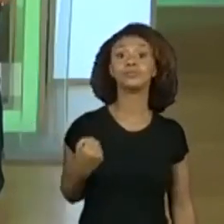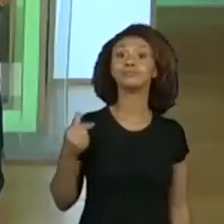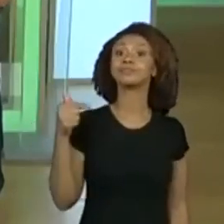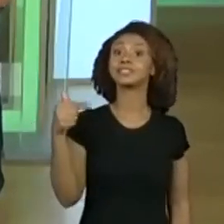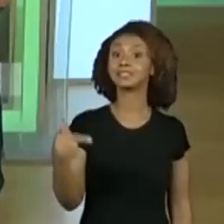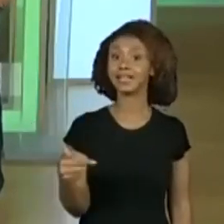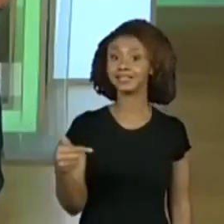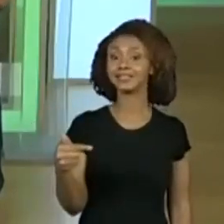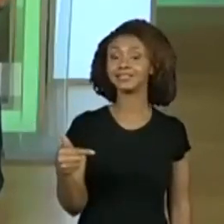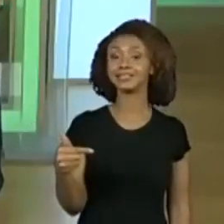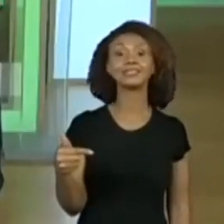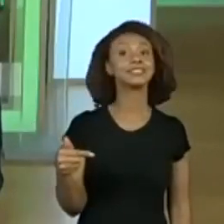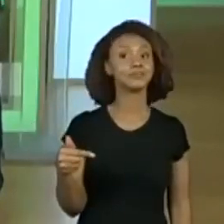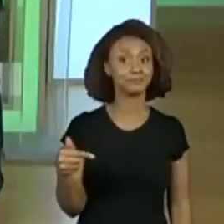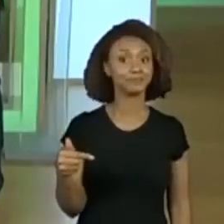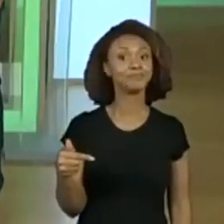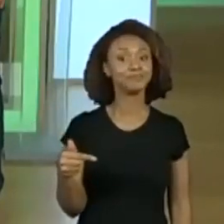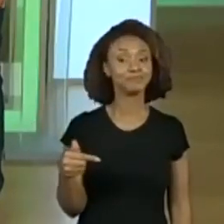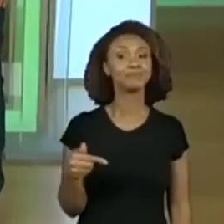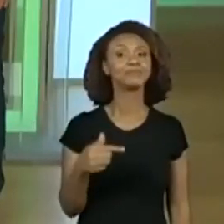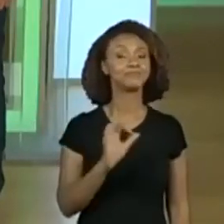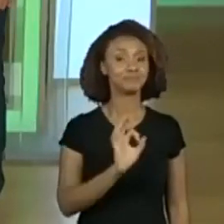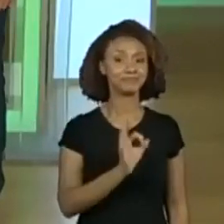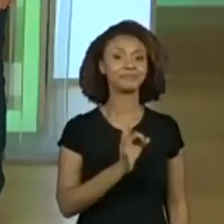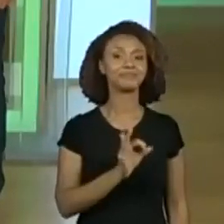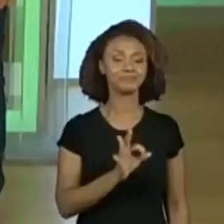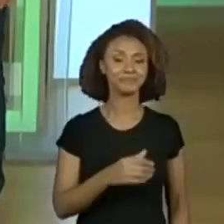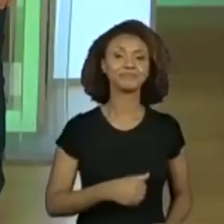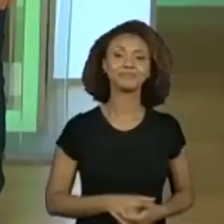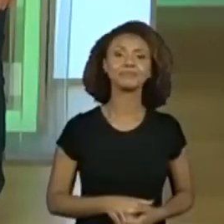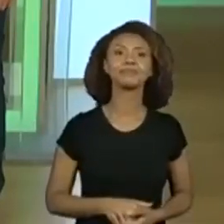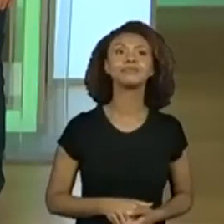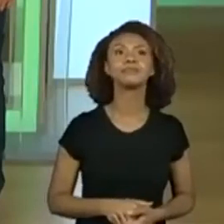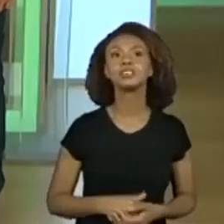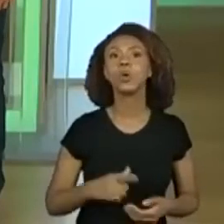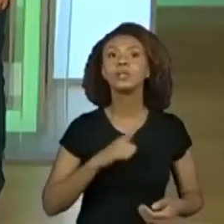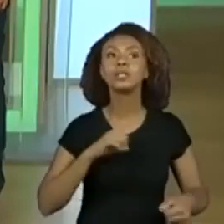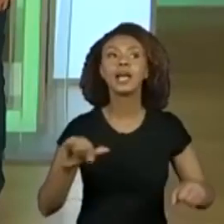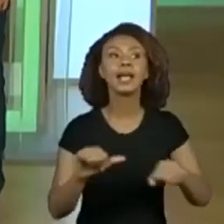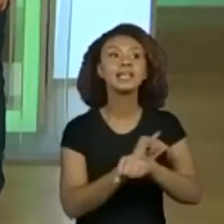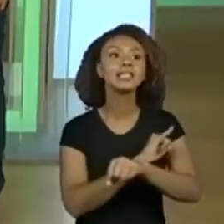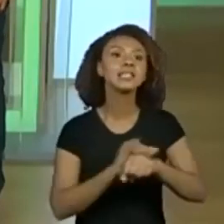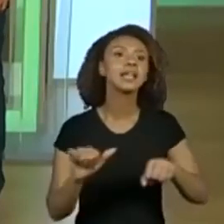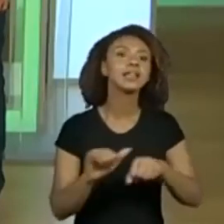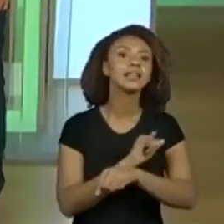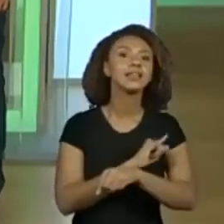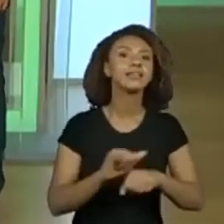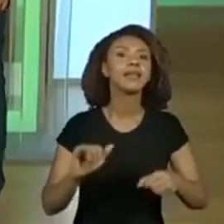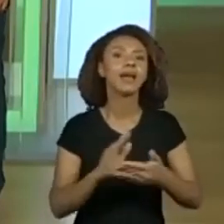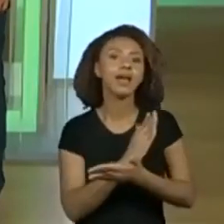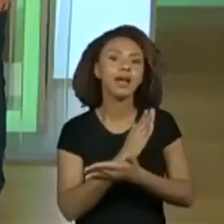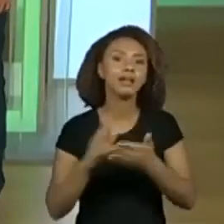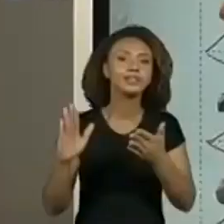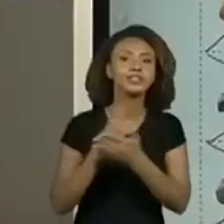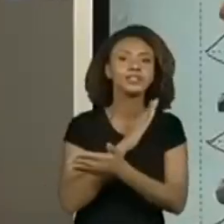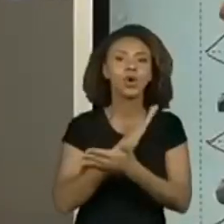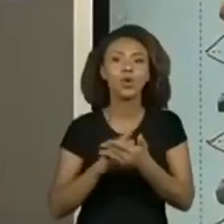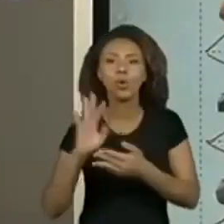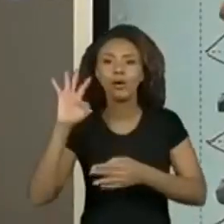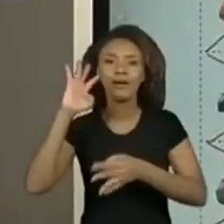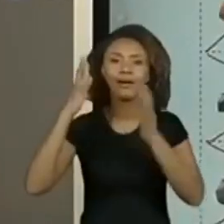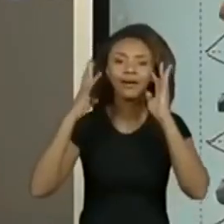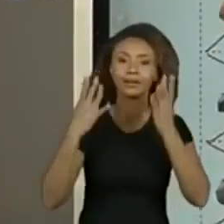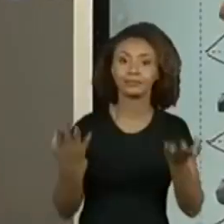exatamente então nós podemos ver aí algumas formas de resolver a situação são estratégias como a Progen sempre